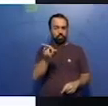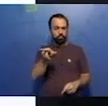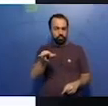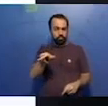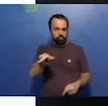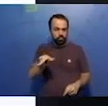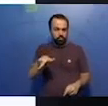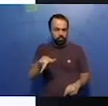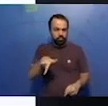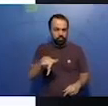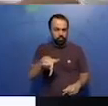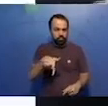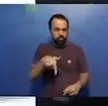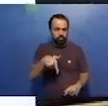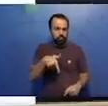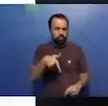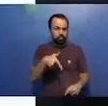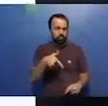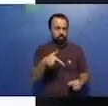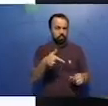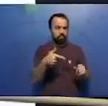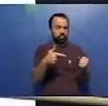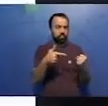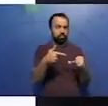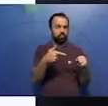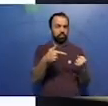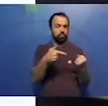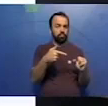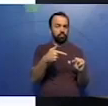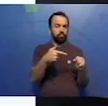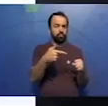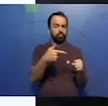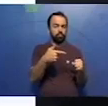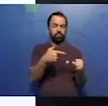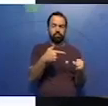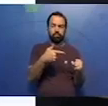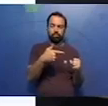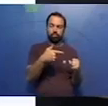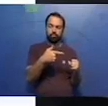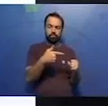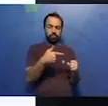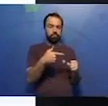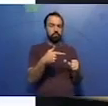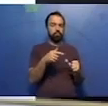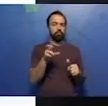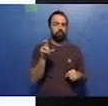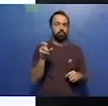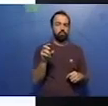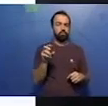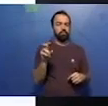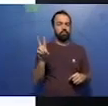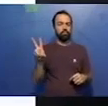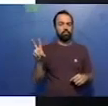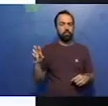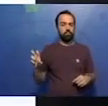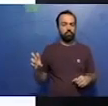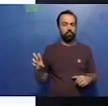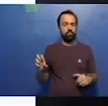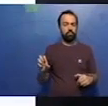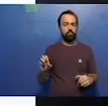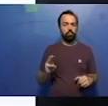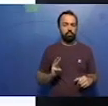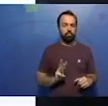volta, olha lá, 5, 10, 15, 20,